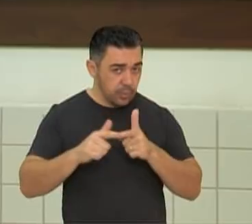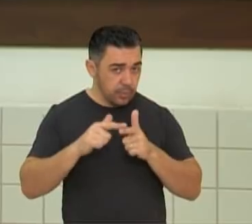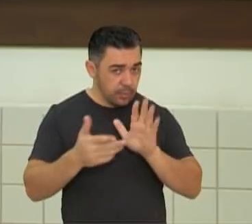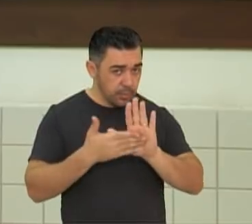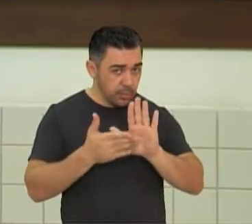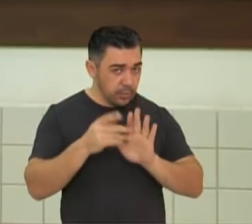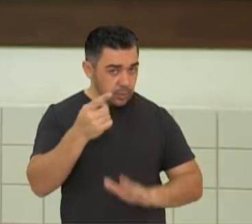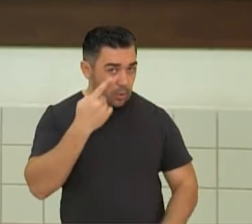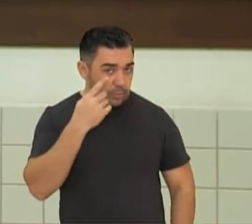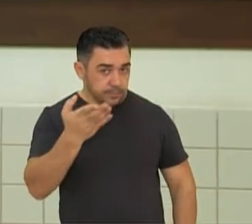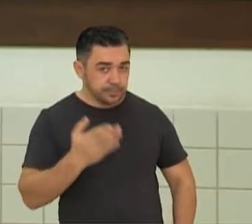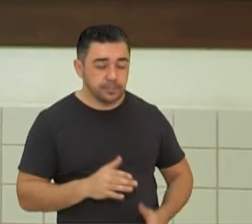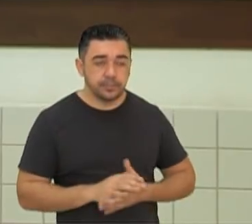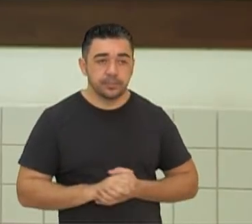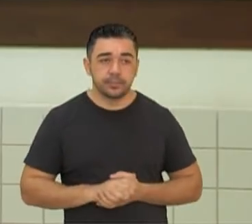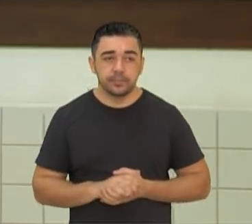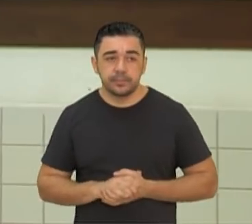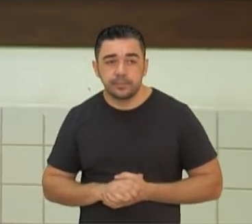propor. Dá uma olhada.